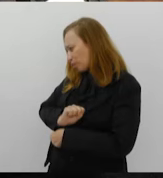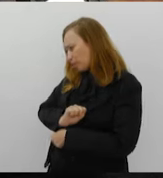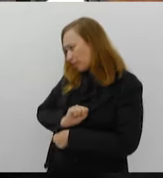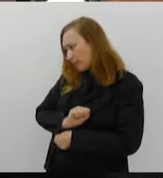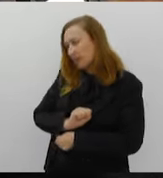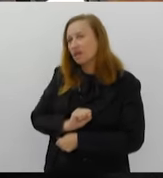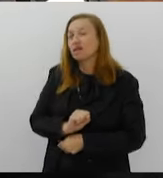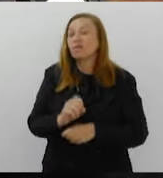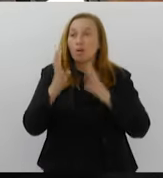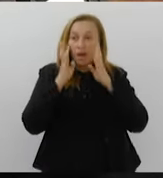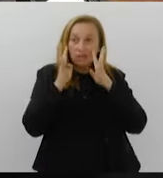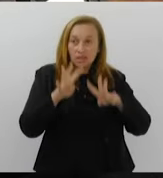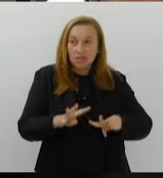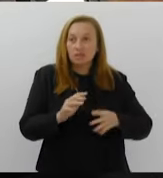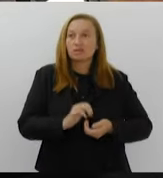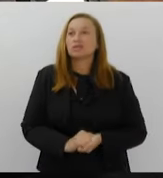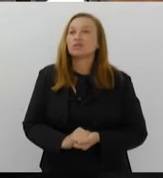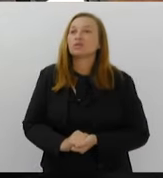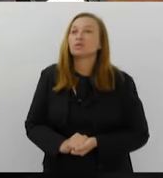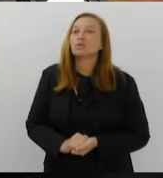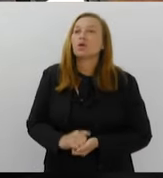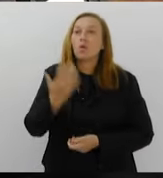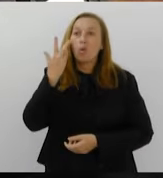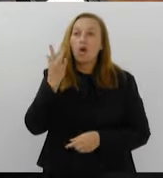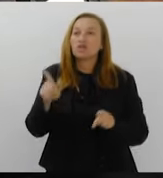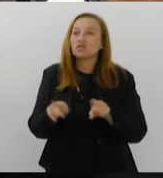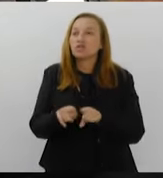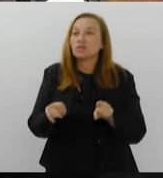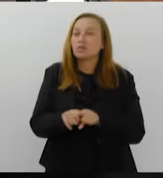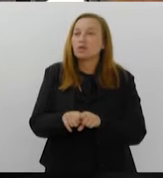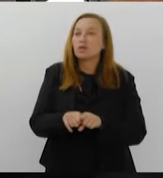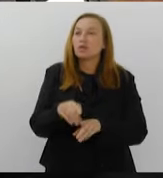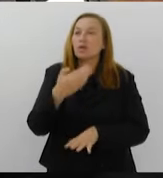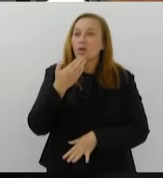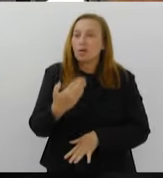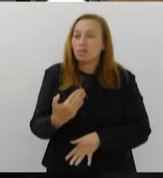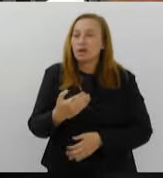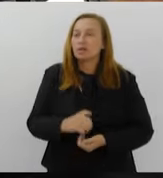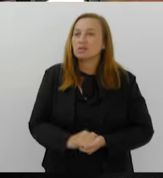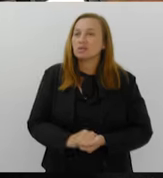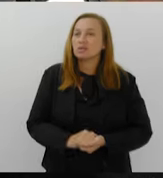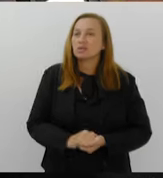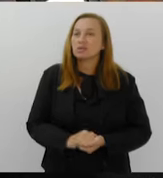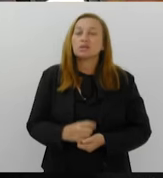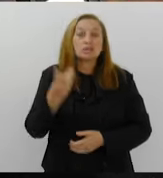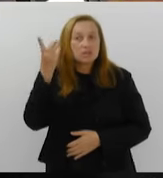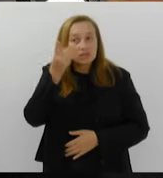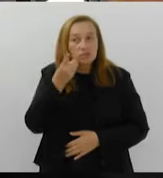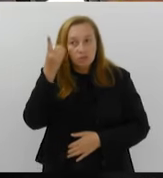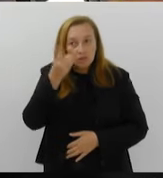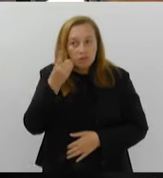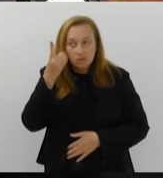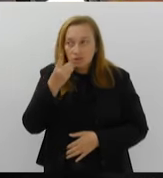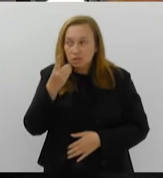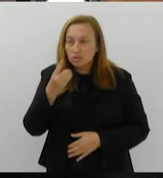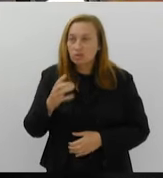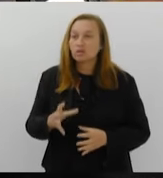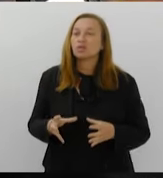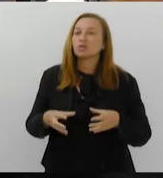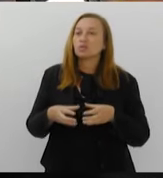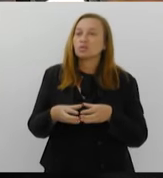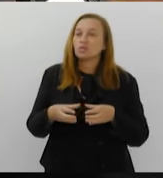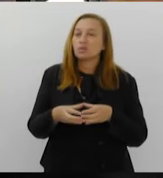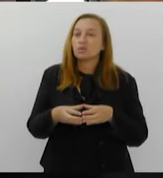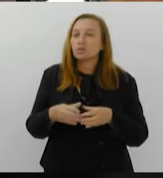devida atenção. Eu acho também, e aí eu sugiro, né, aos deputados que compõem a bancada